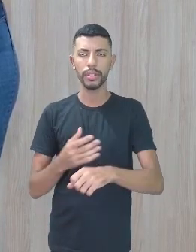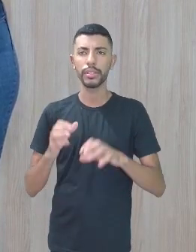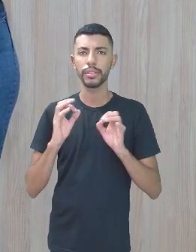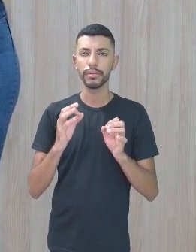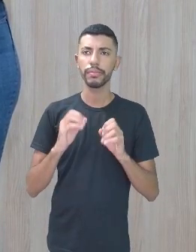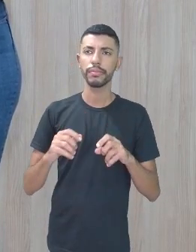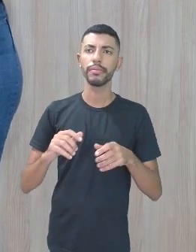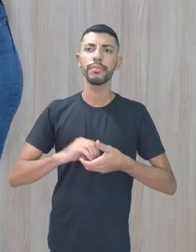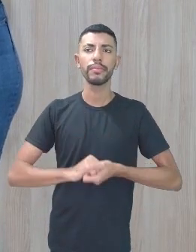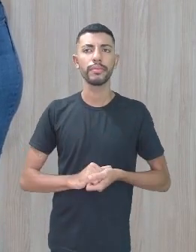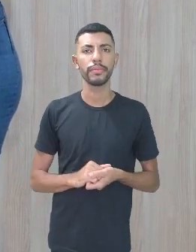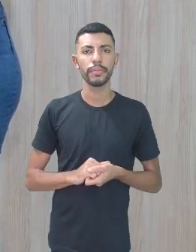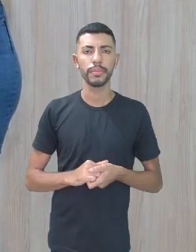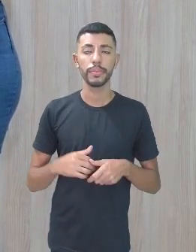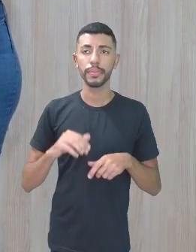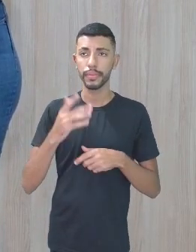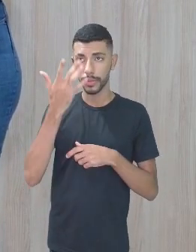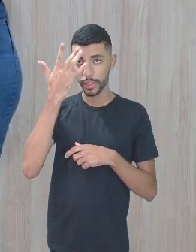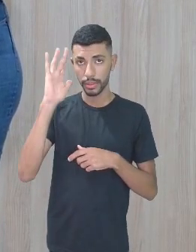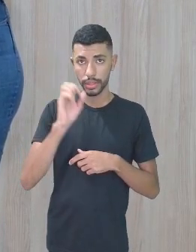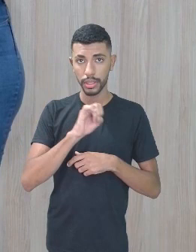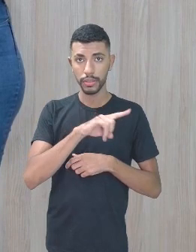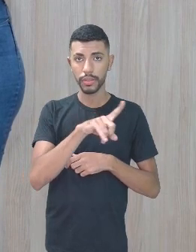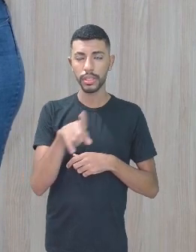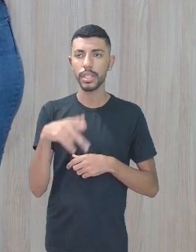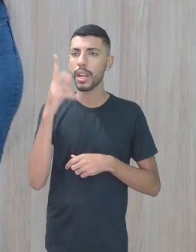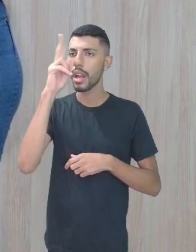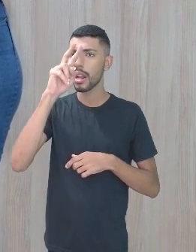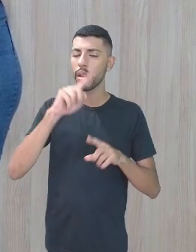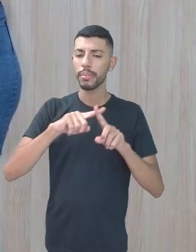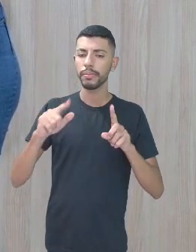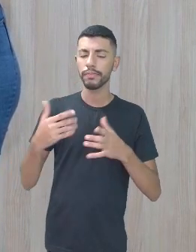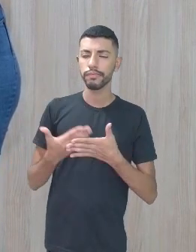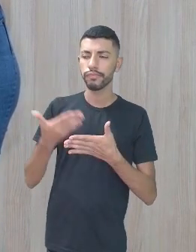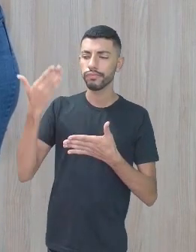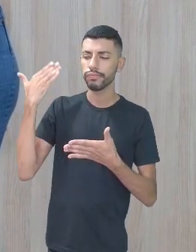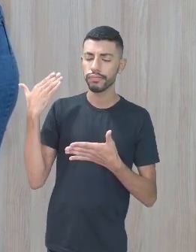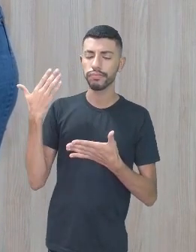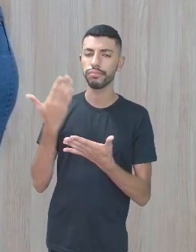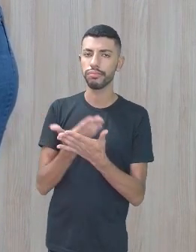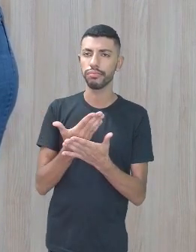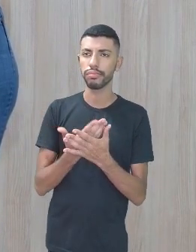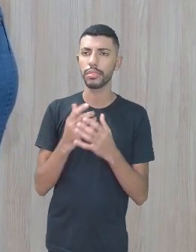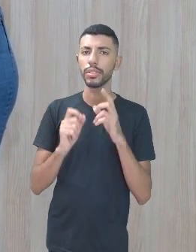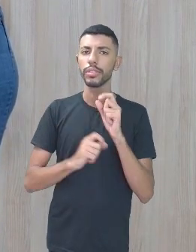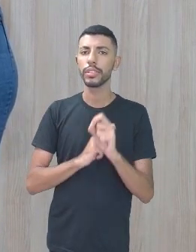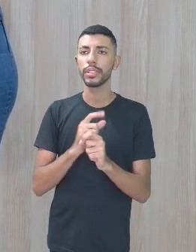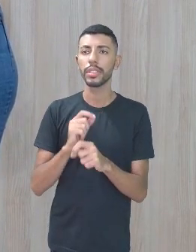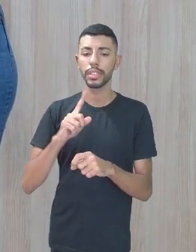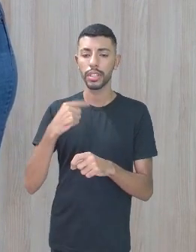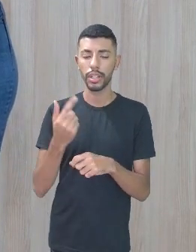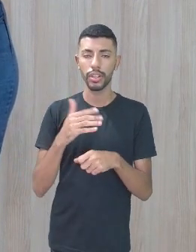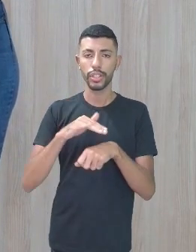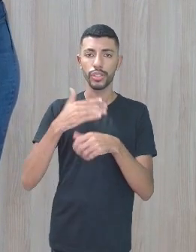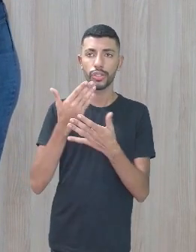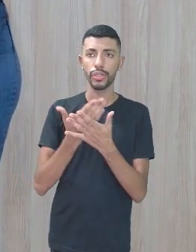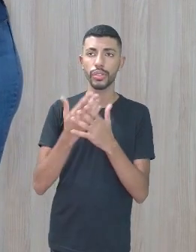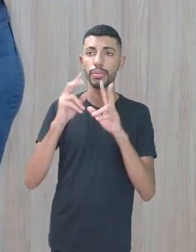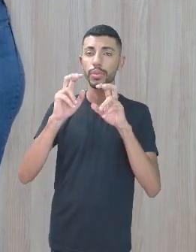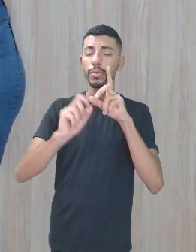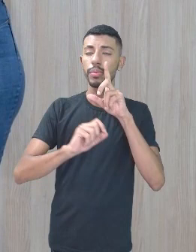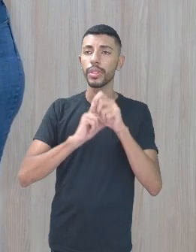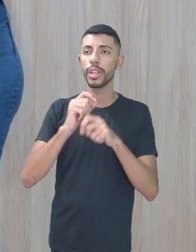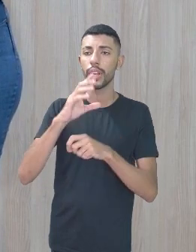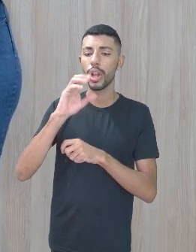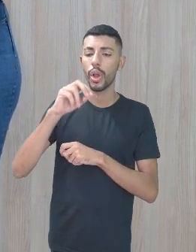gera propensões. Não sei se vocês lembram, em um dos nossos últimos encontros, que nós conversamos sobre a questão conativa.